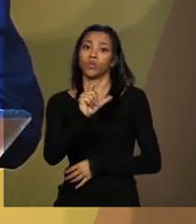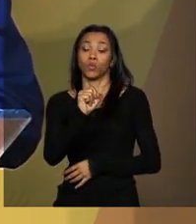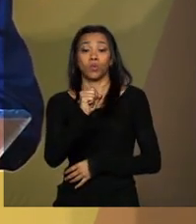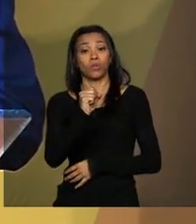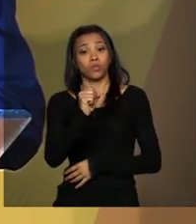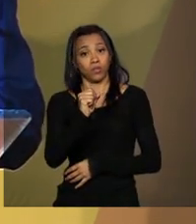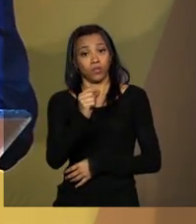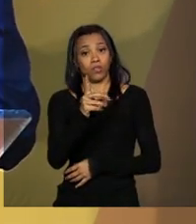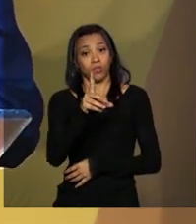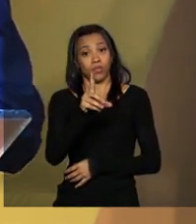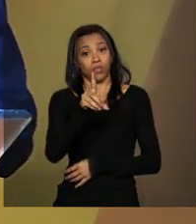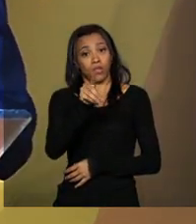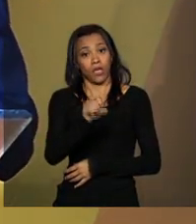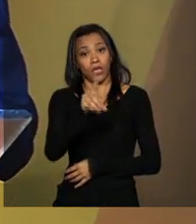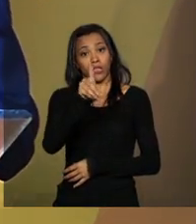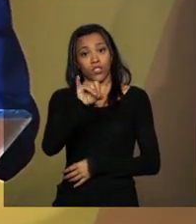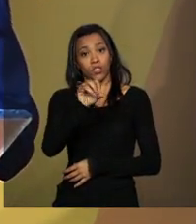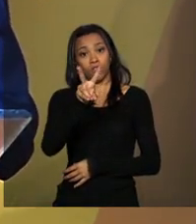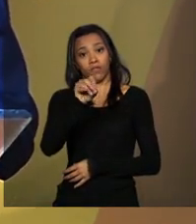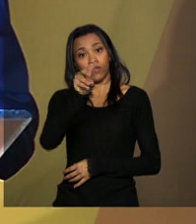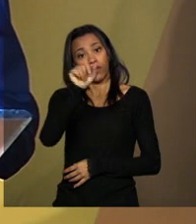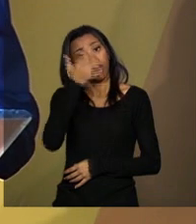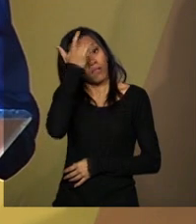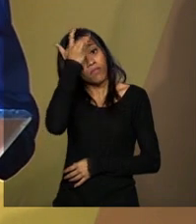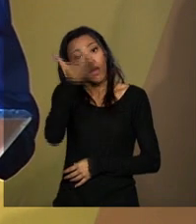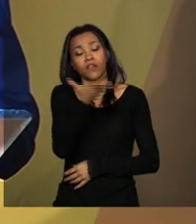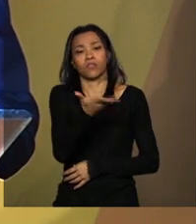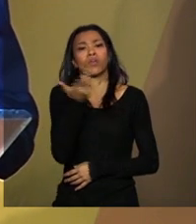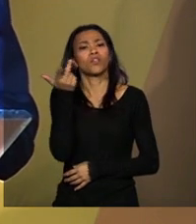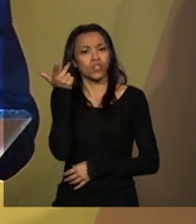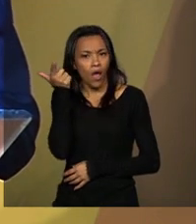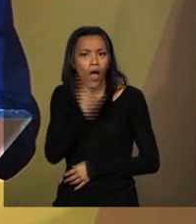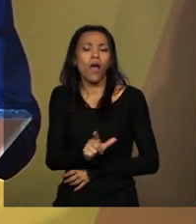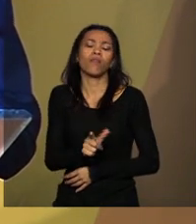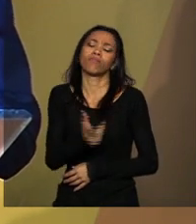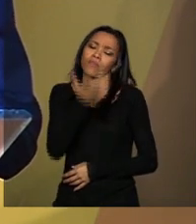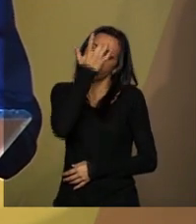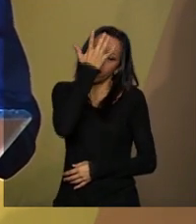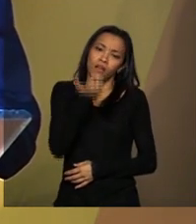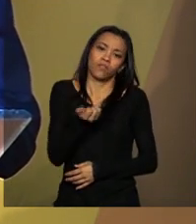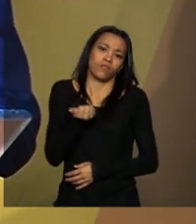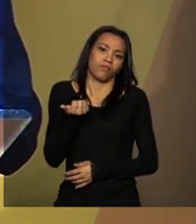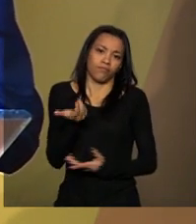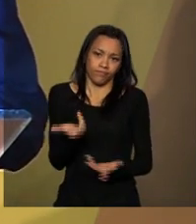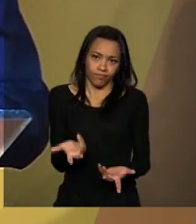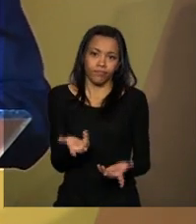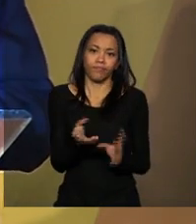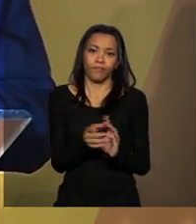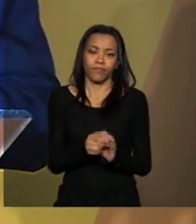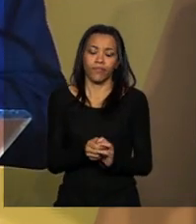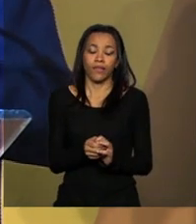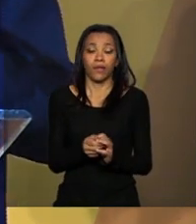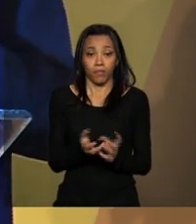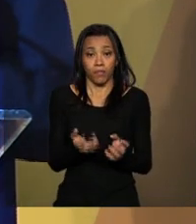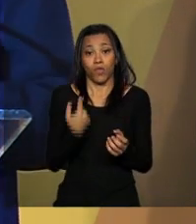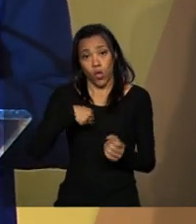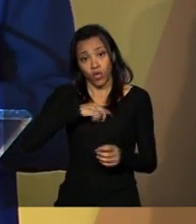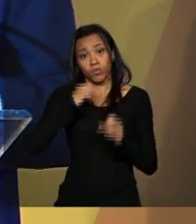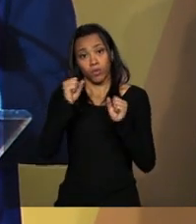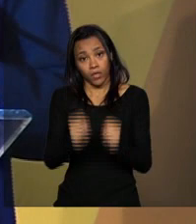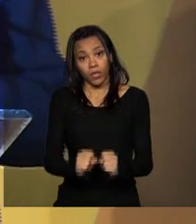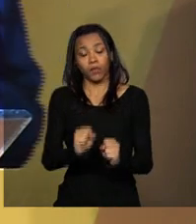temos um fluxo de contas a receber aína muito muito mais fácil claro que podemos